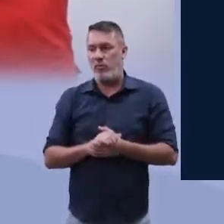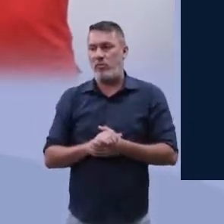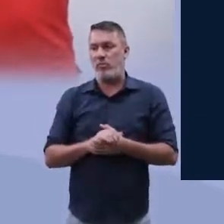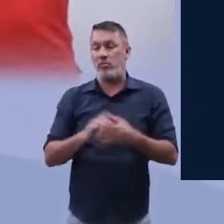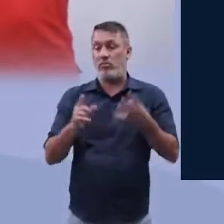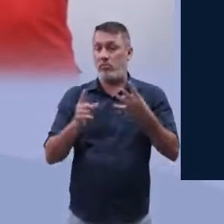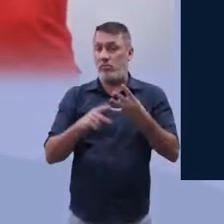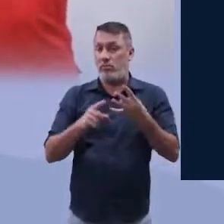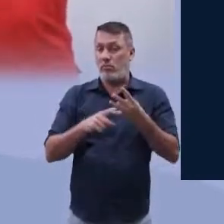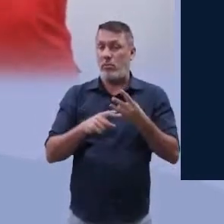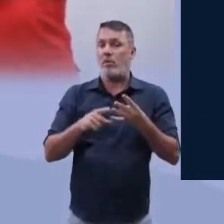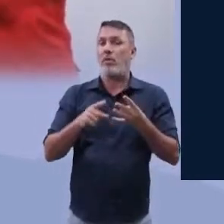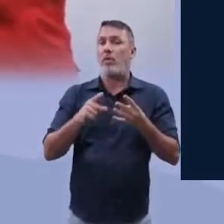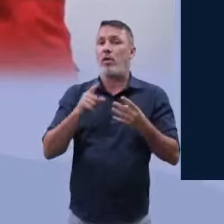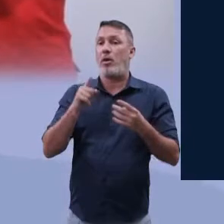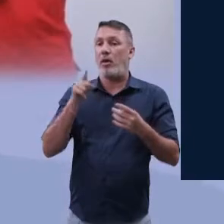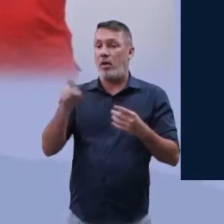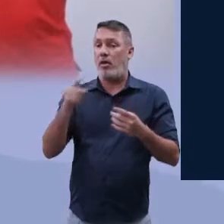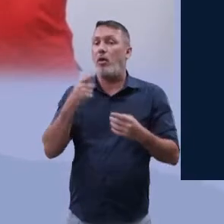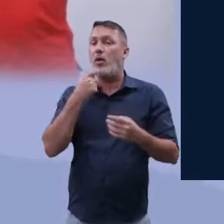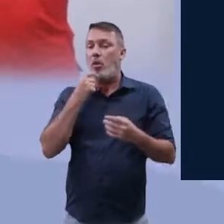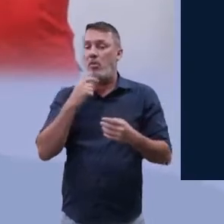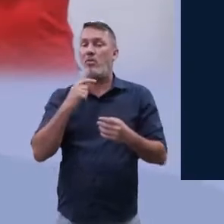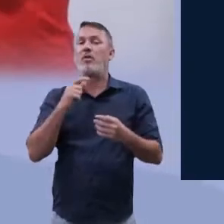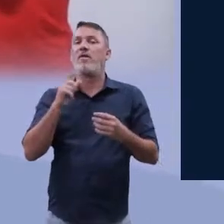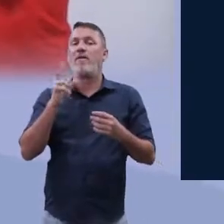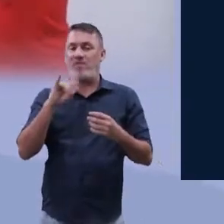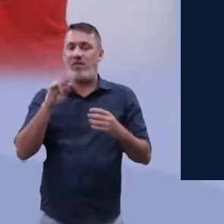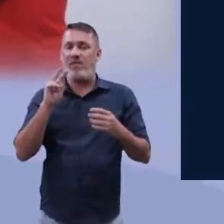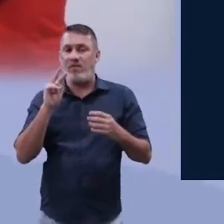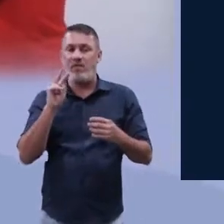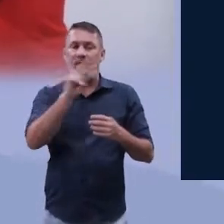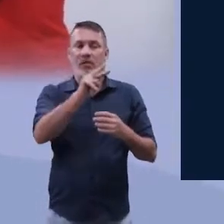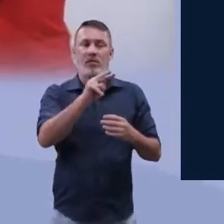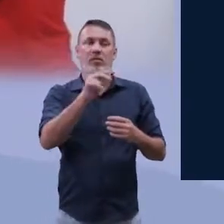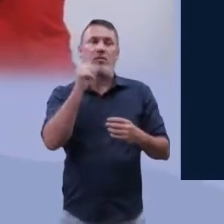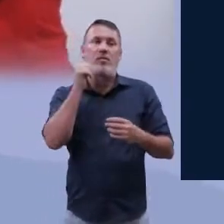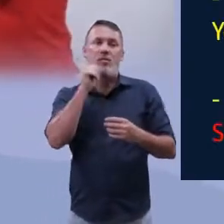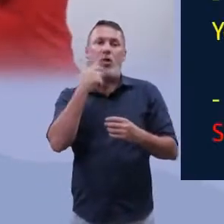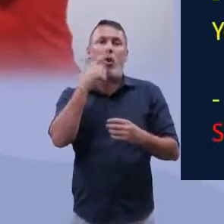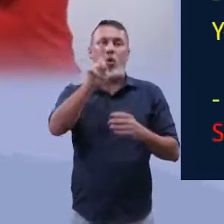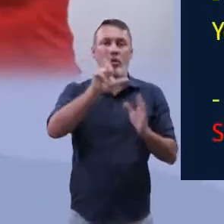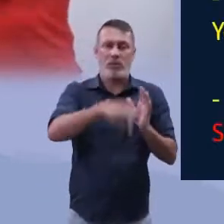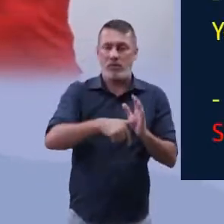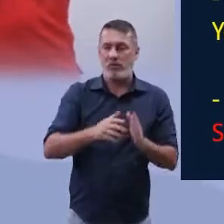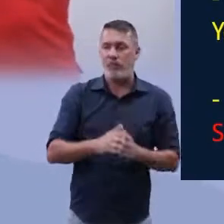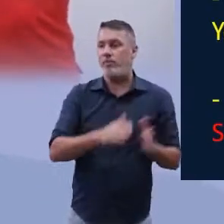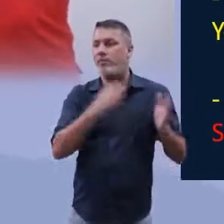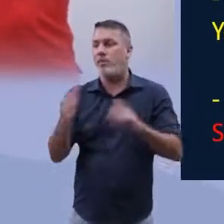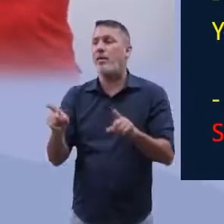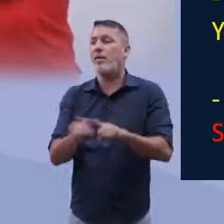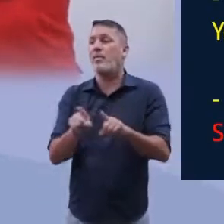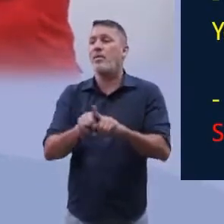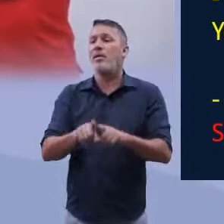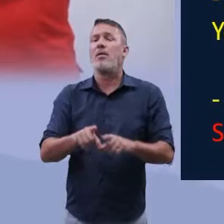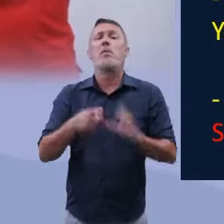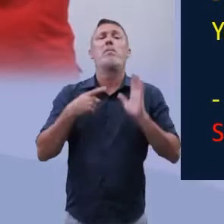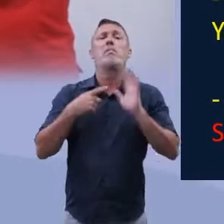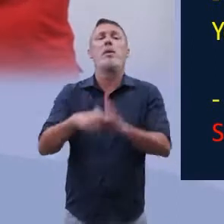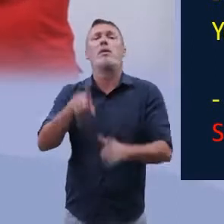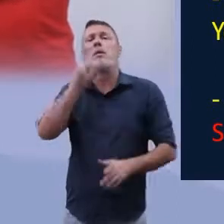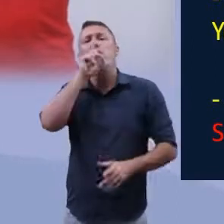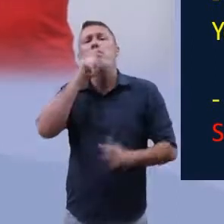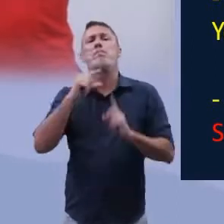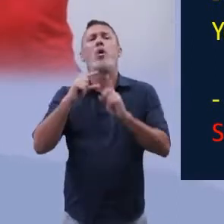deverá vê-la de novo mais tarde. He shall see her again later. Como é que a gente expressa uma promessa?